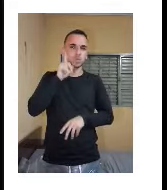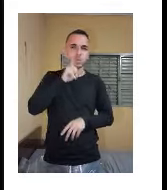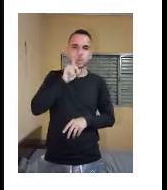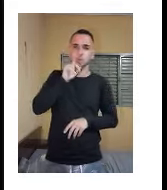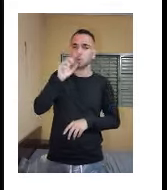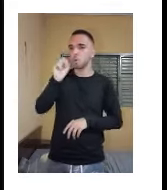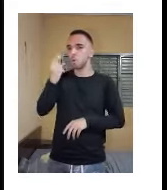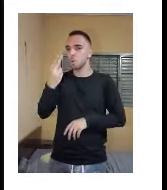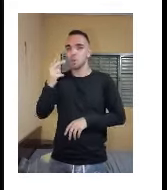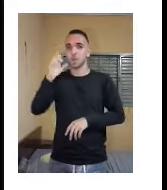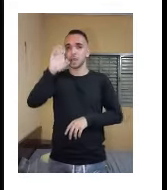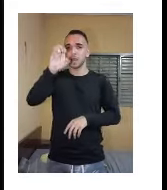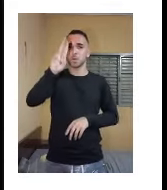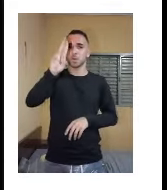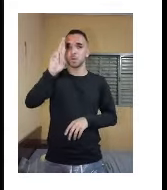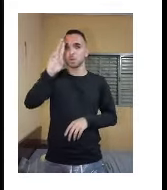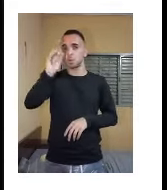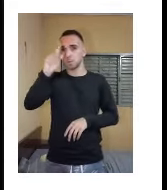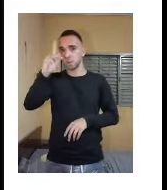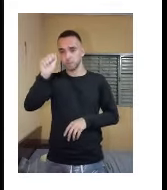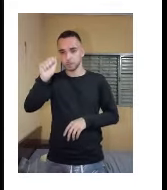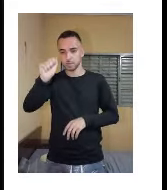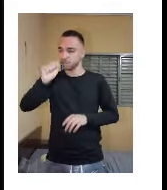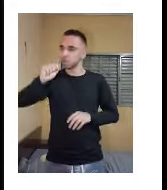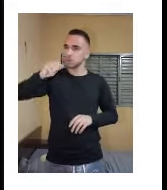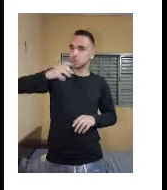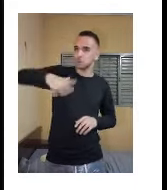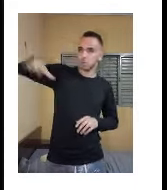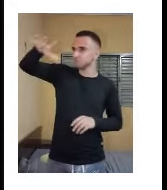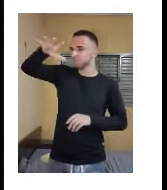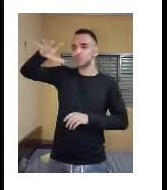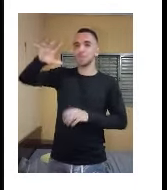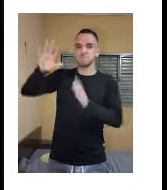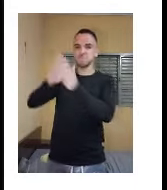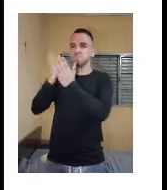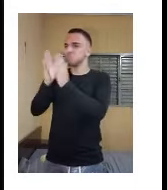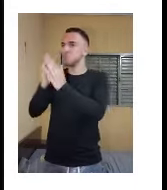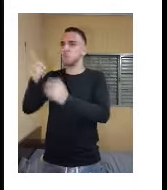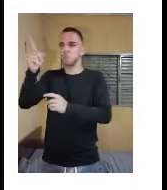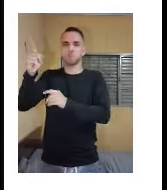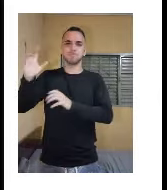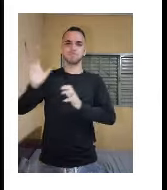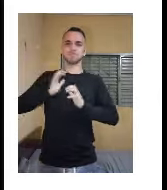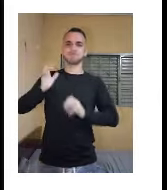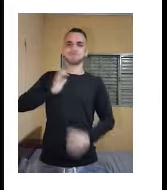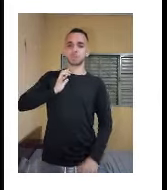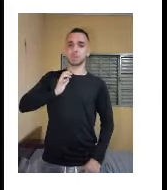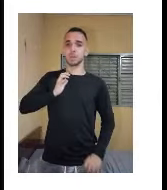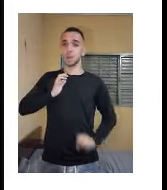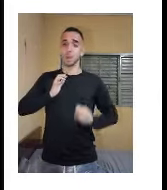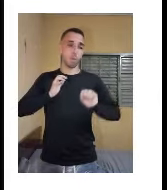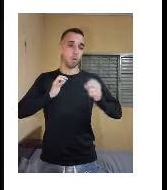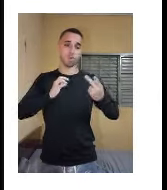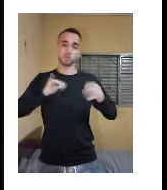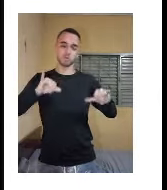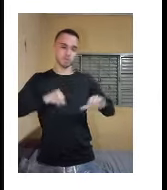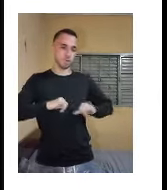país como ou num continente como a África, ou num país como o nosso Brasil. Então, de